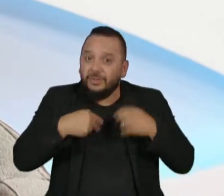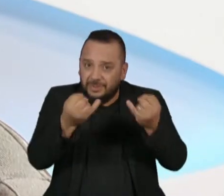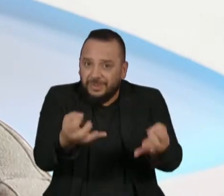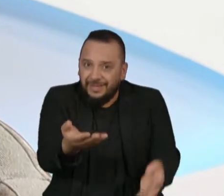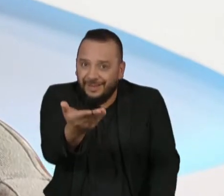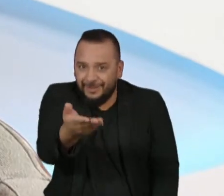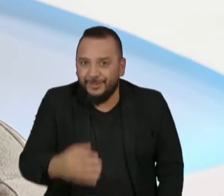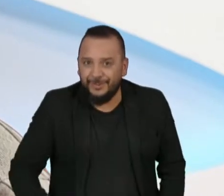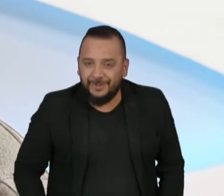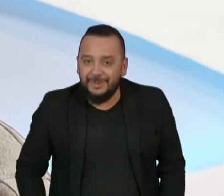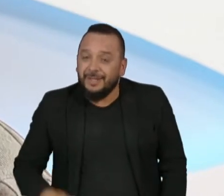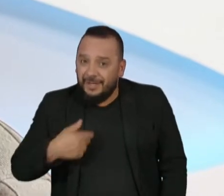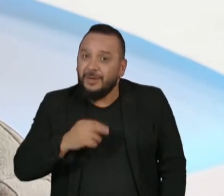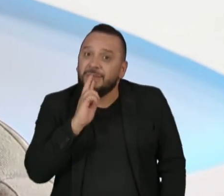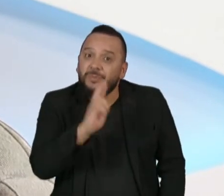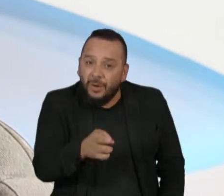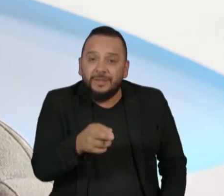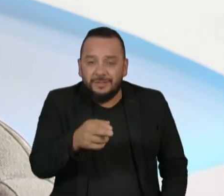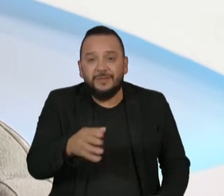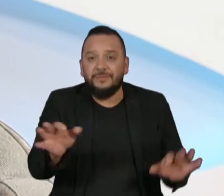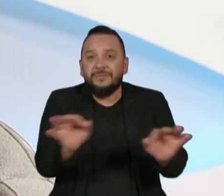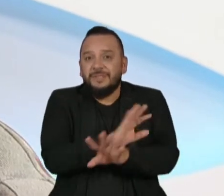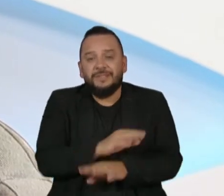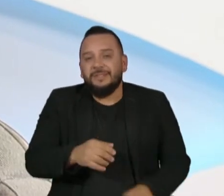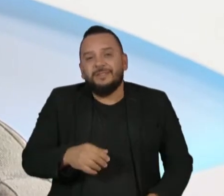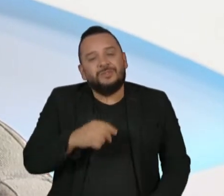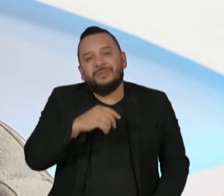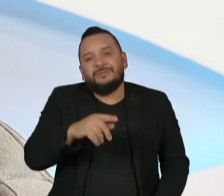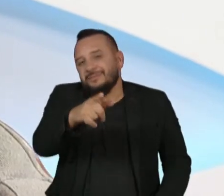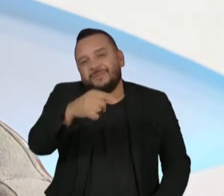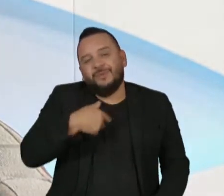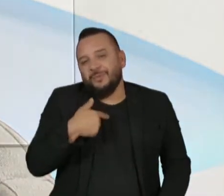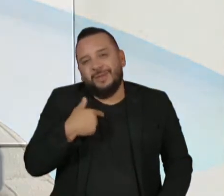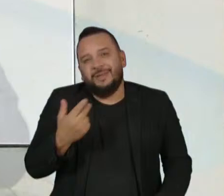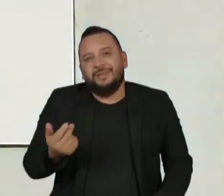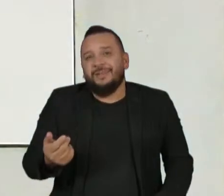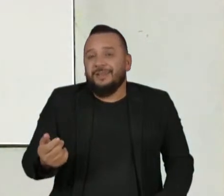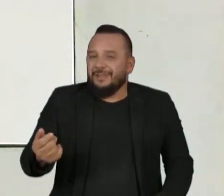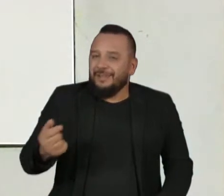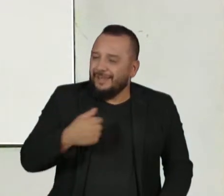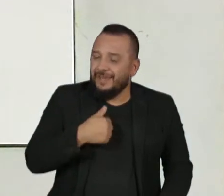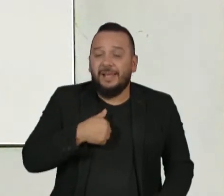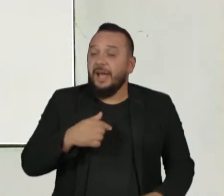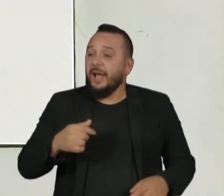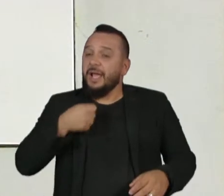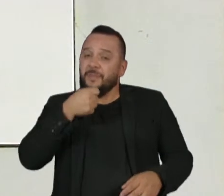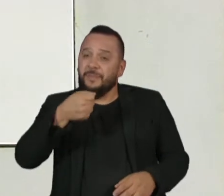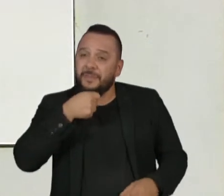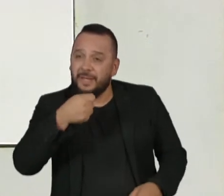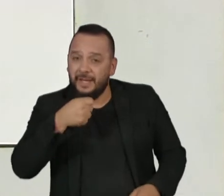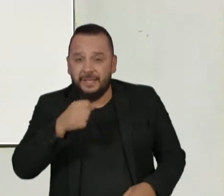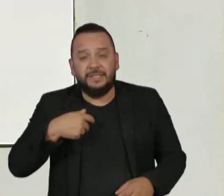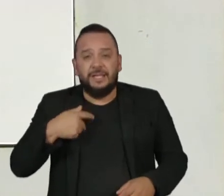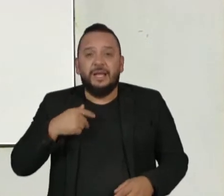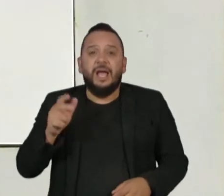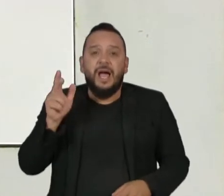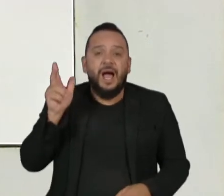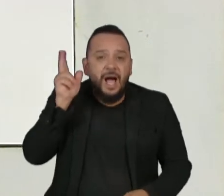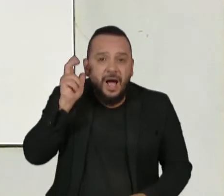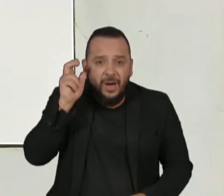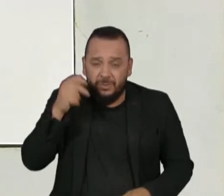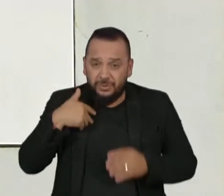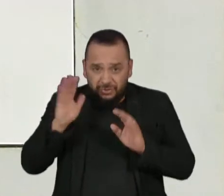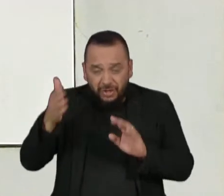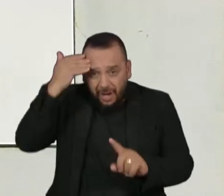explicando. Então, eu termino a resposta te falando. Isso não vai fazer diminuir nenhum brilho. A imprensa está pegando áudio disso. Eu já não fui